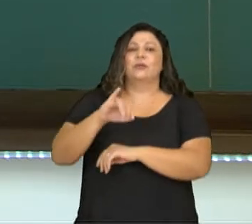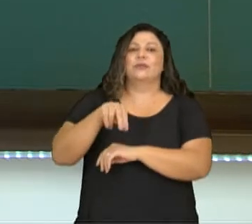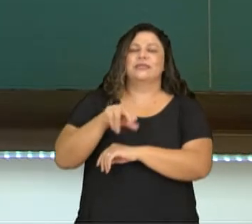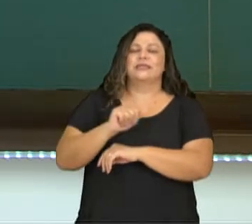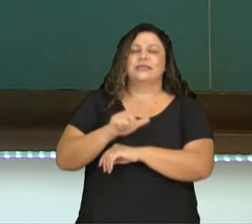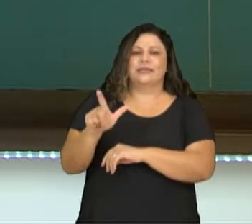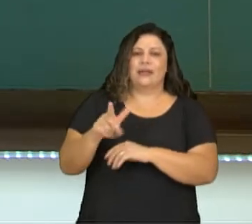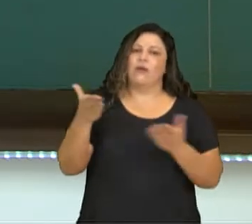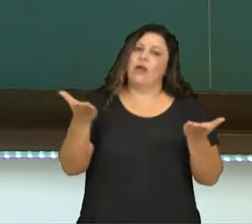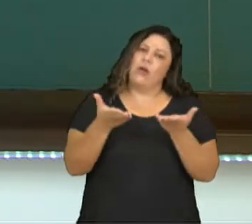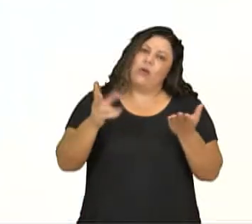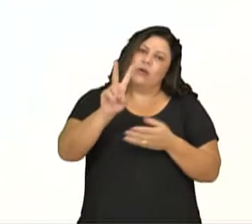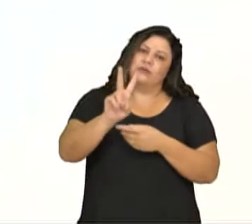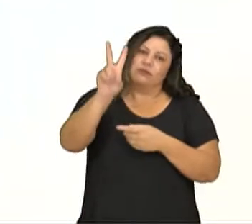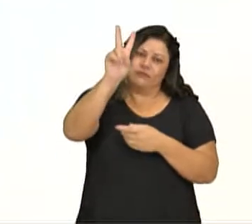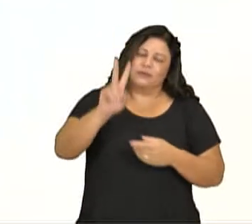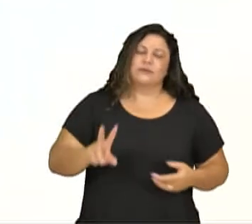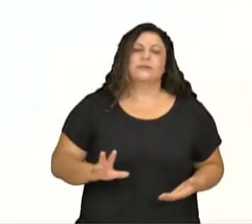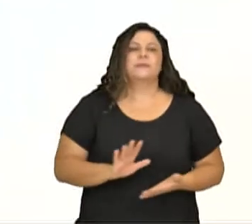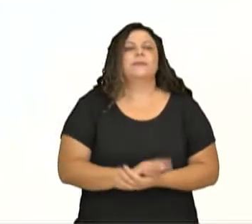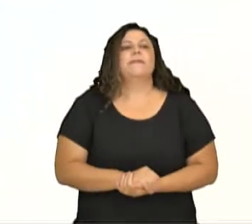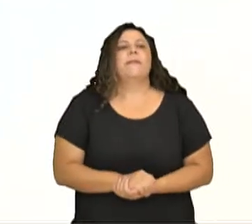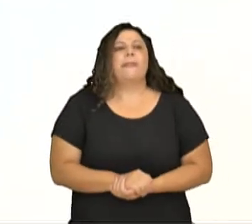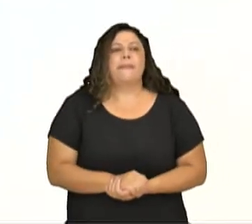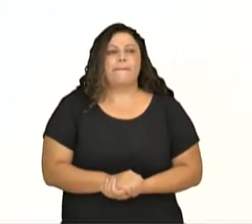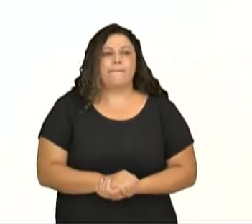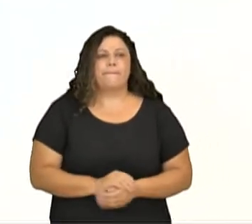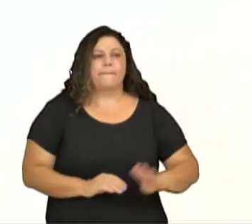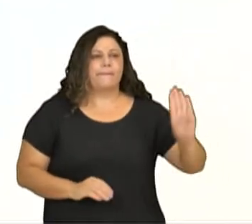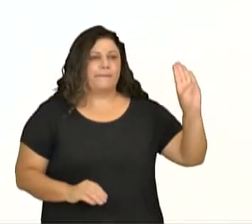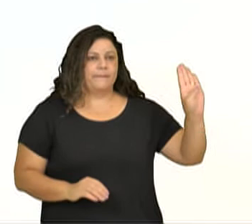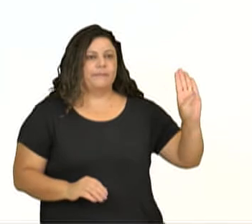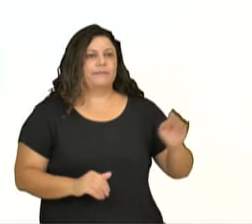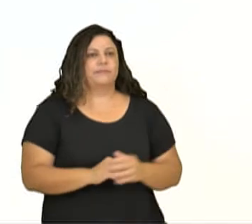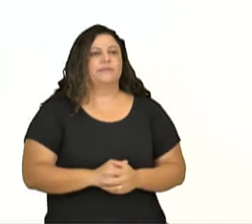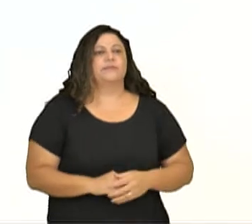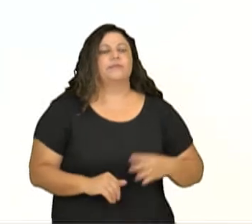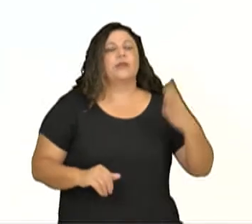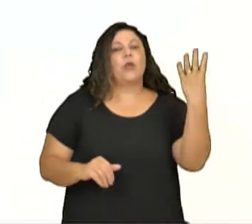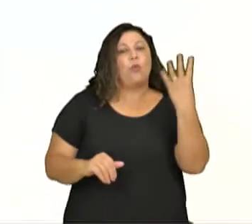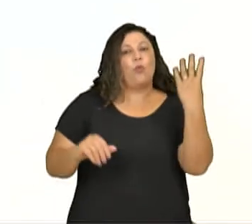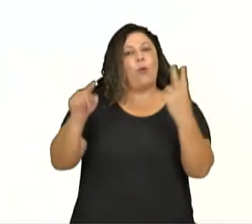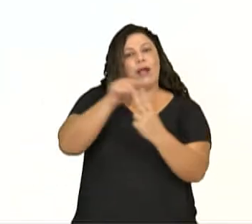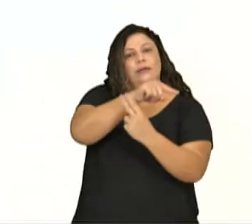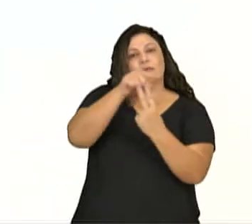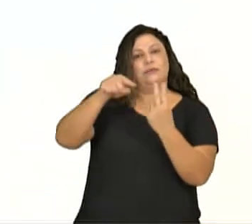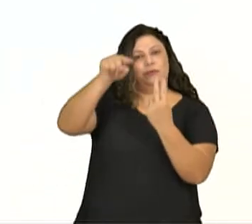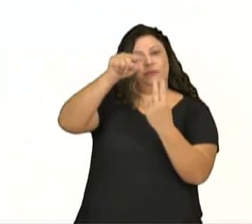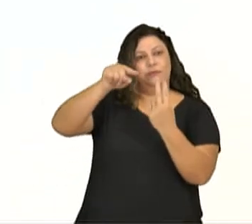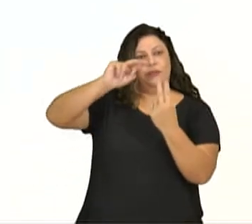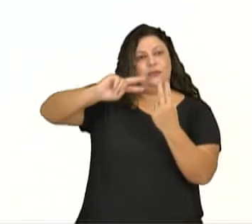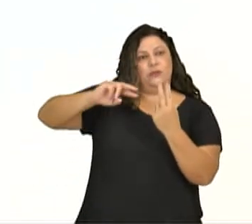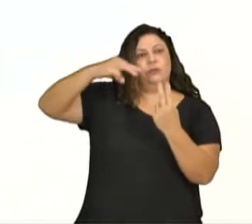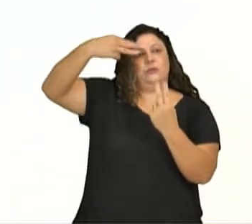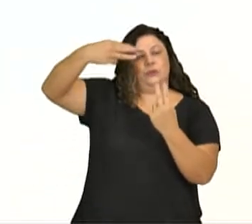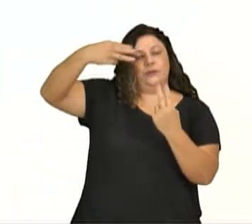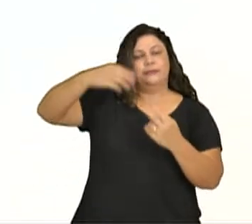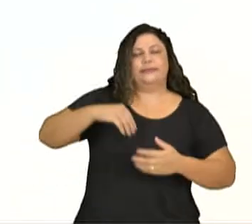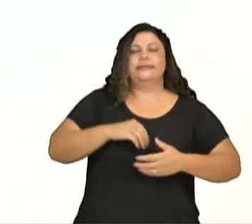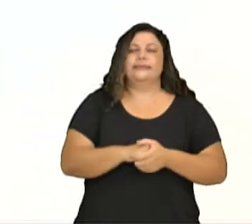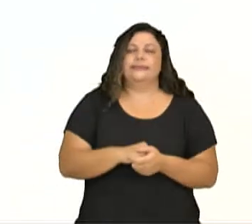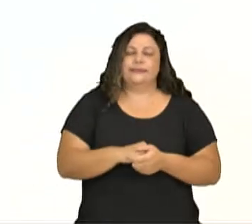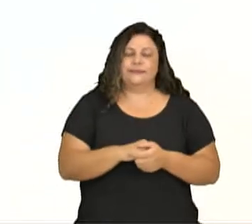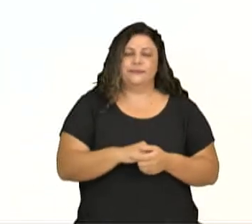valor, tá? Então, a letra B, eu tenho o ângulo de 4π sobre 3. Esse ângulo está no